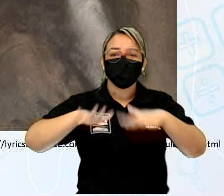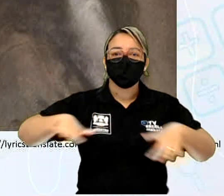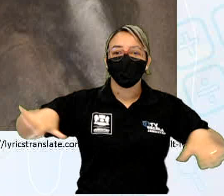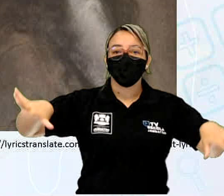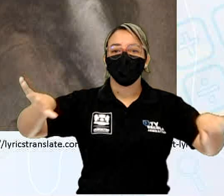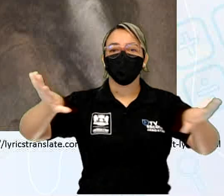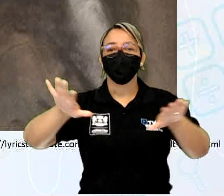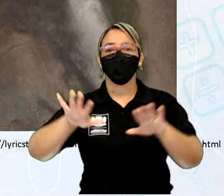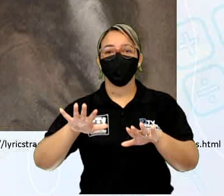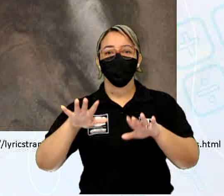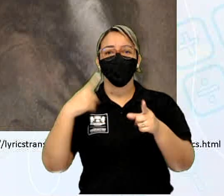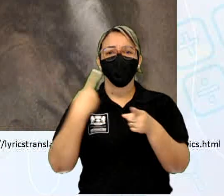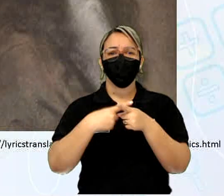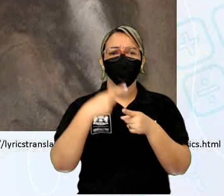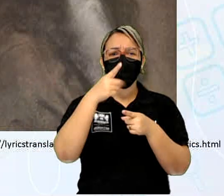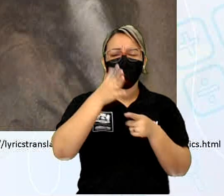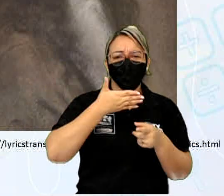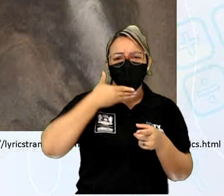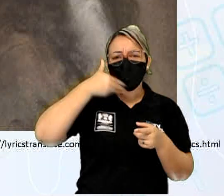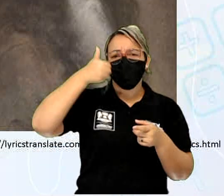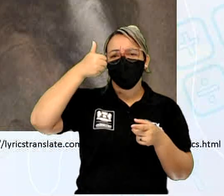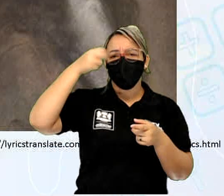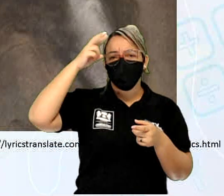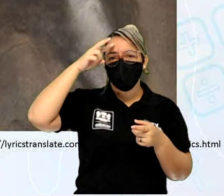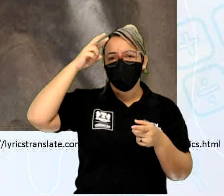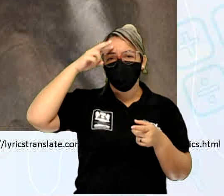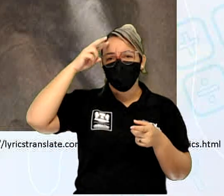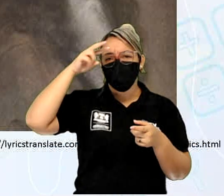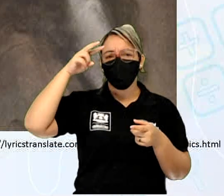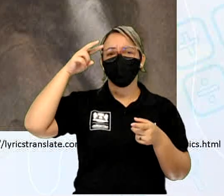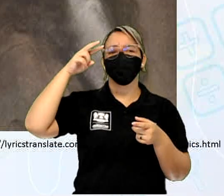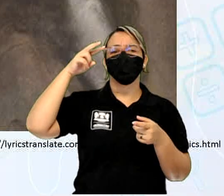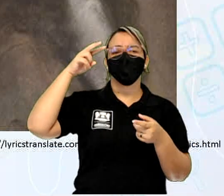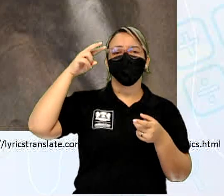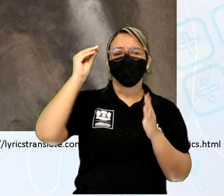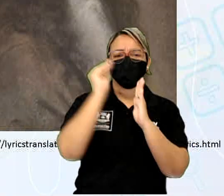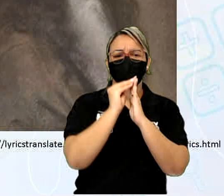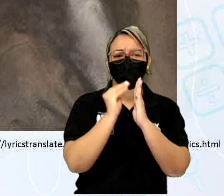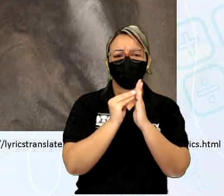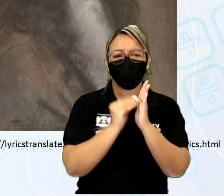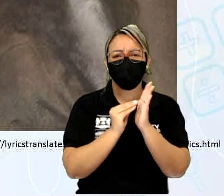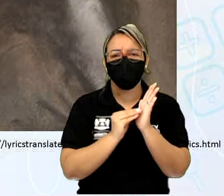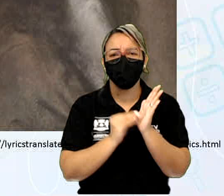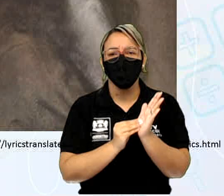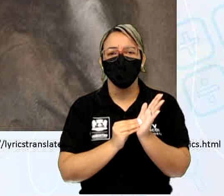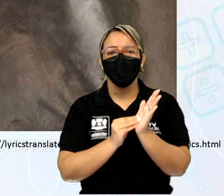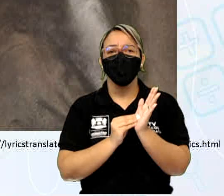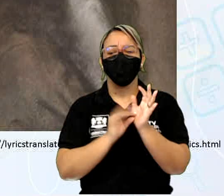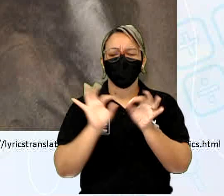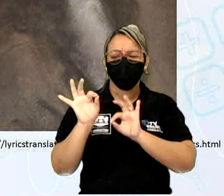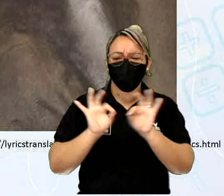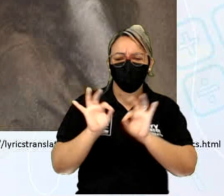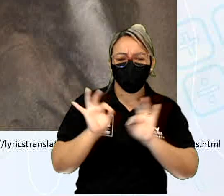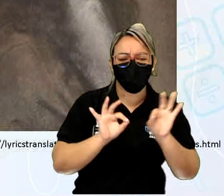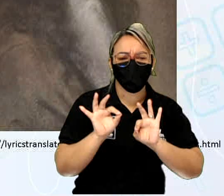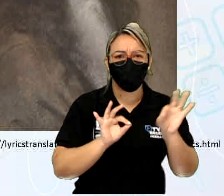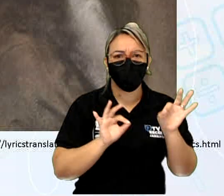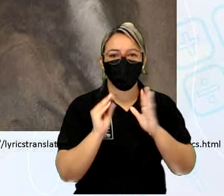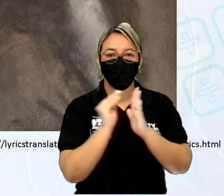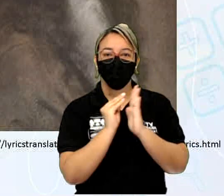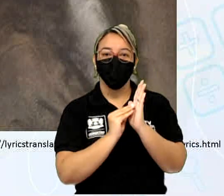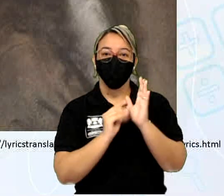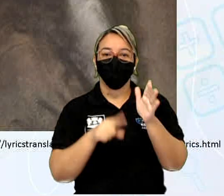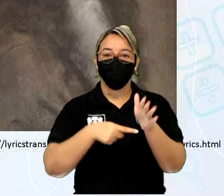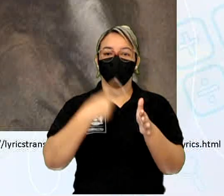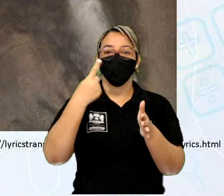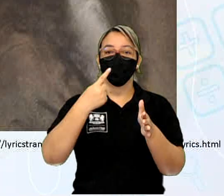Ele deu uma melhorada porque essas histórias eram consideradas vulgares e grotestas, mas ele pegou, ajeitou e sua primeira obra ficou